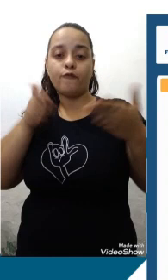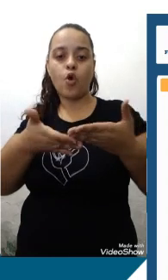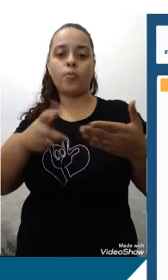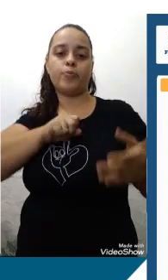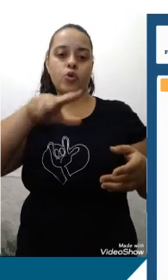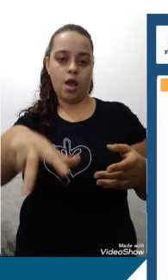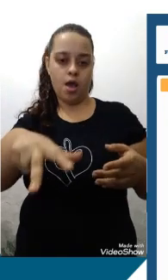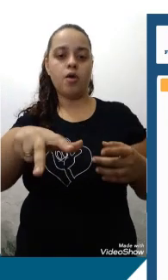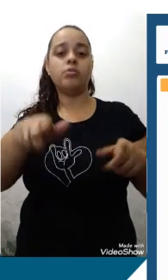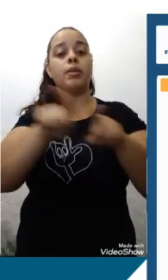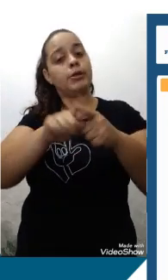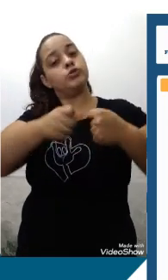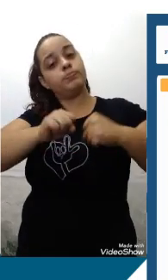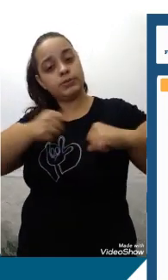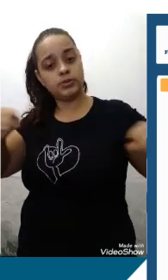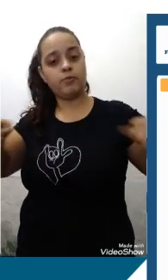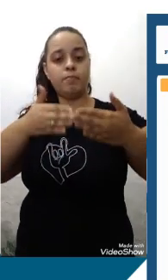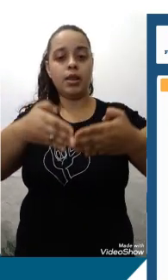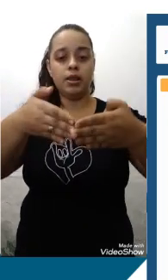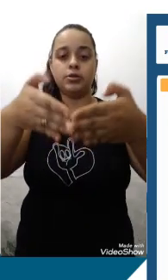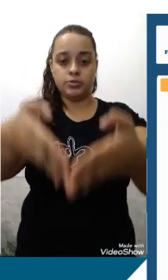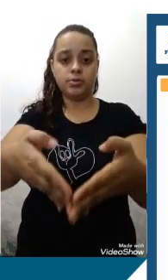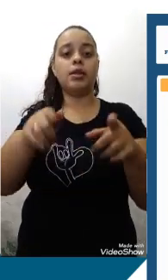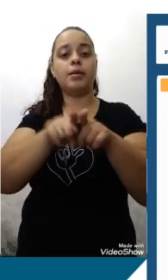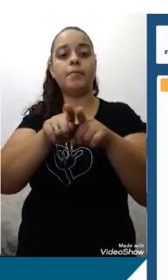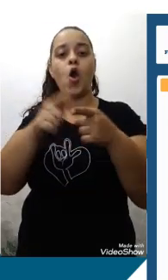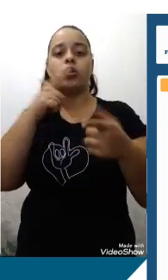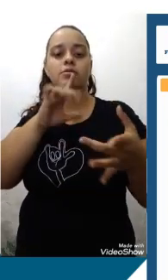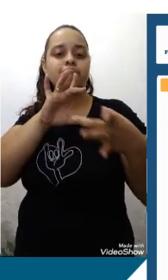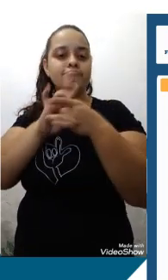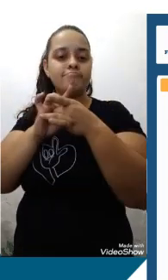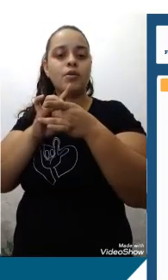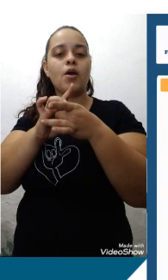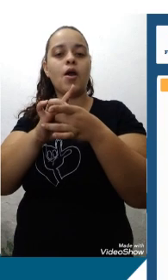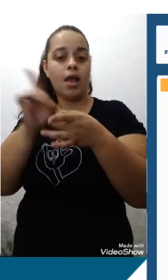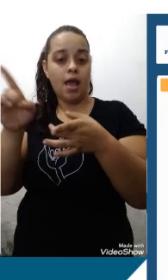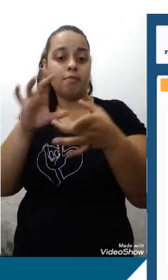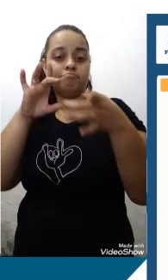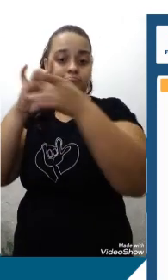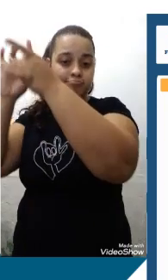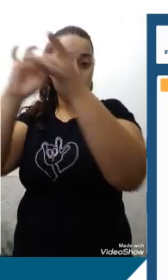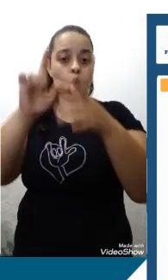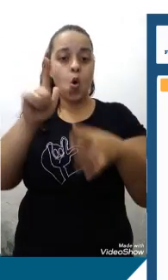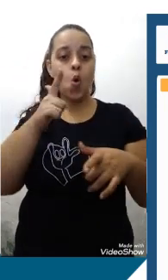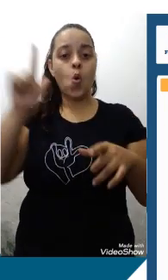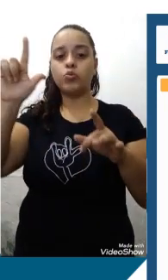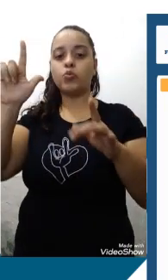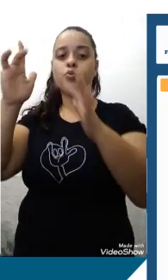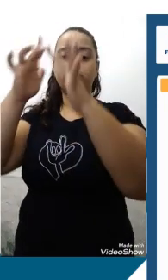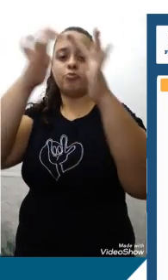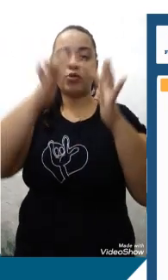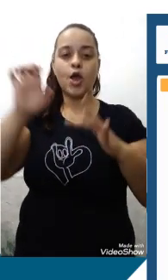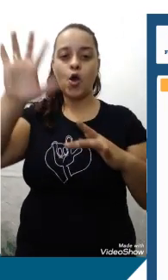expansão marítima e, a partir dele, a gente vai estabelecendo alguns laços com as outras coroas da Europa. Por fim, a